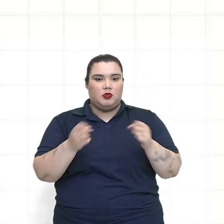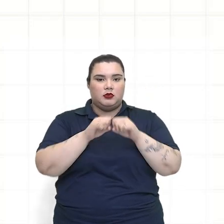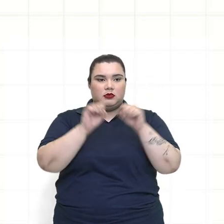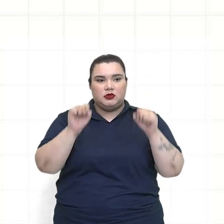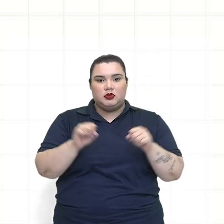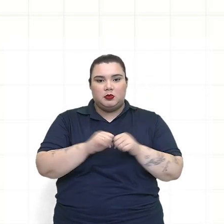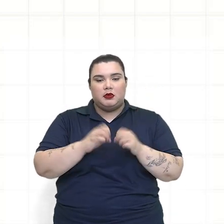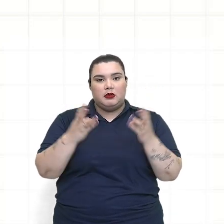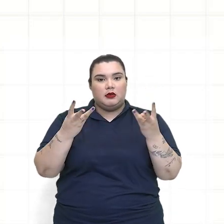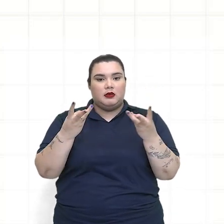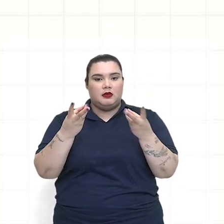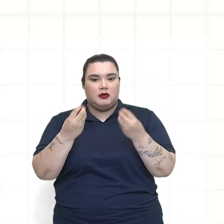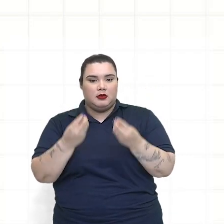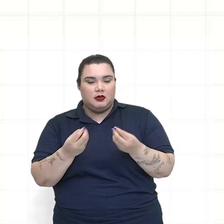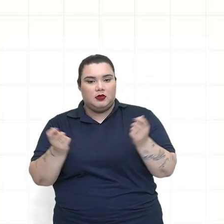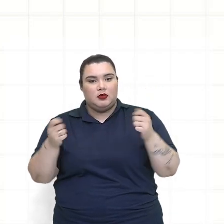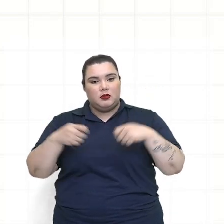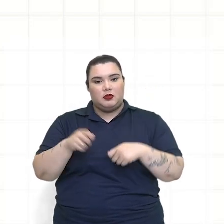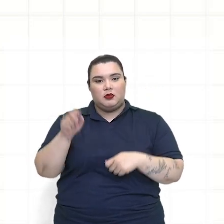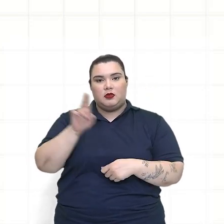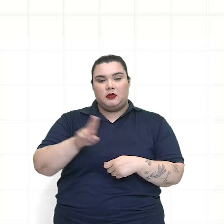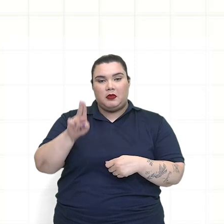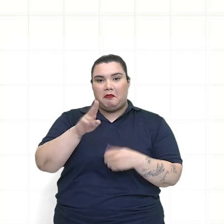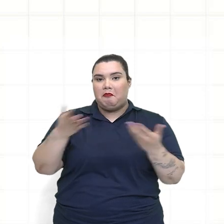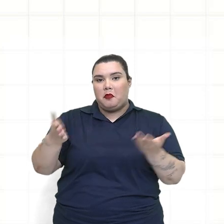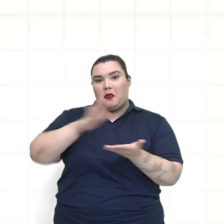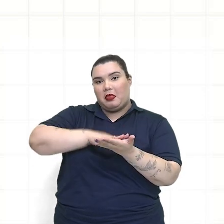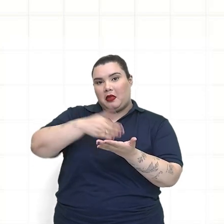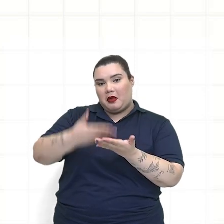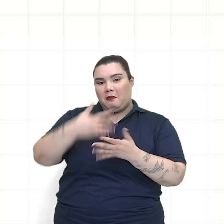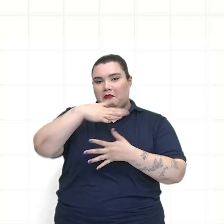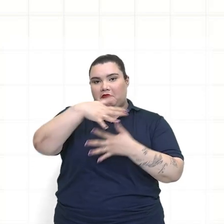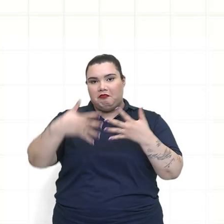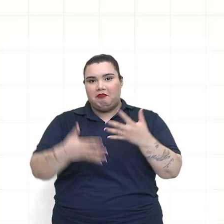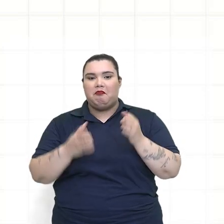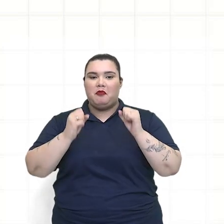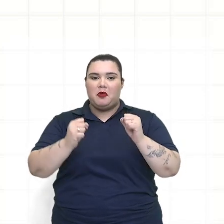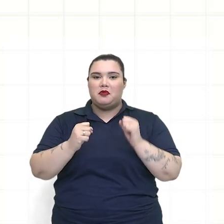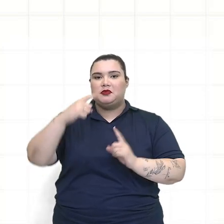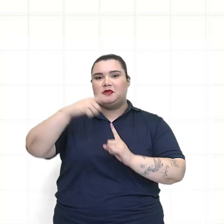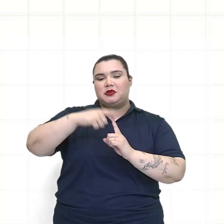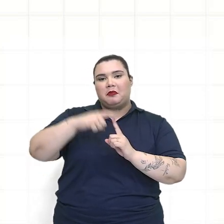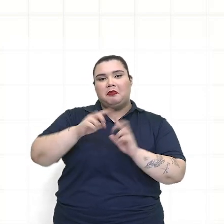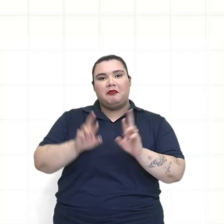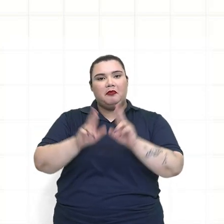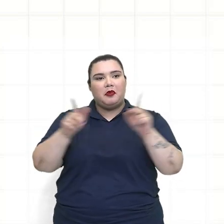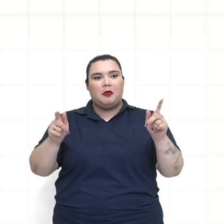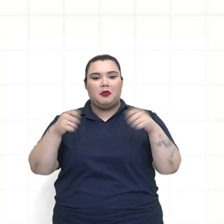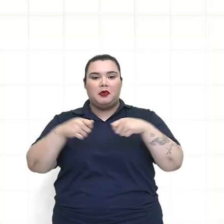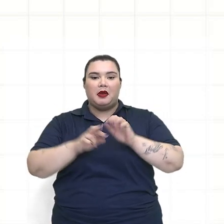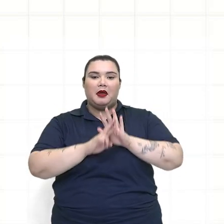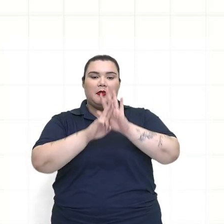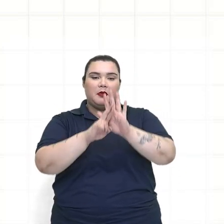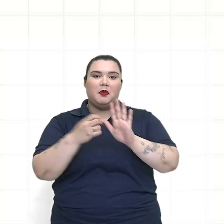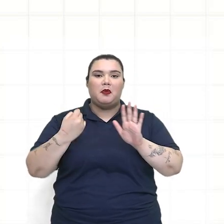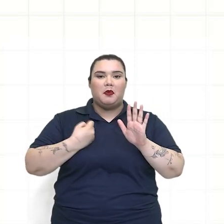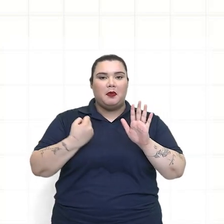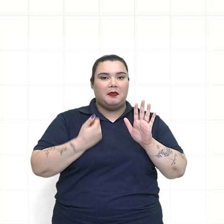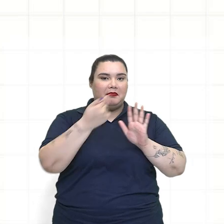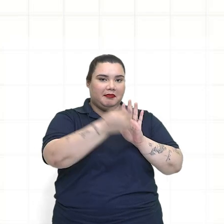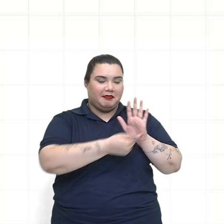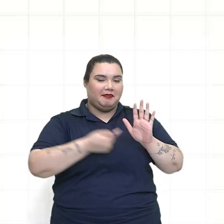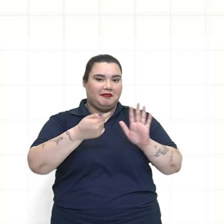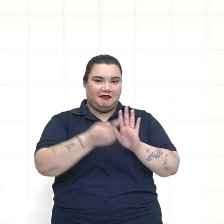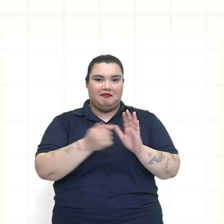de numeração interessante para usar com os tradutores de Libra, né? Seria uma forma diferente de representar os números.